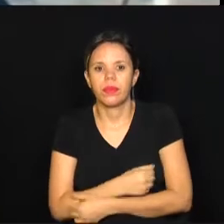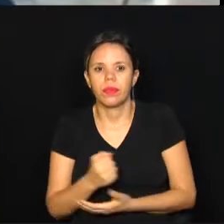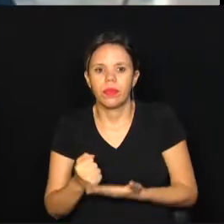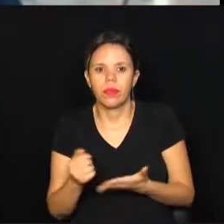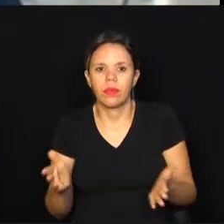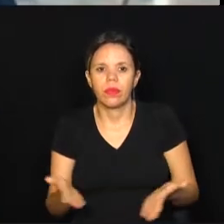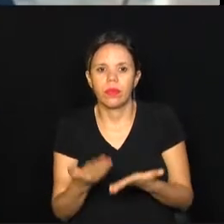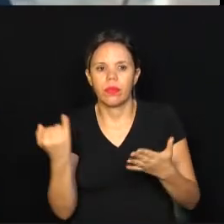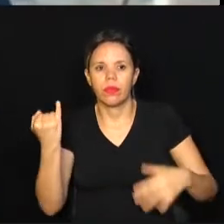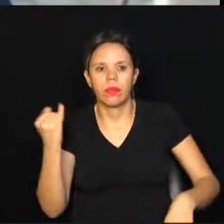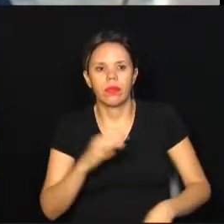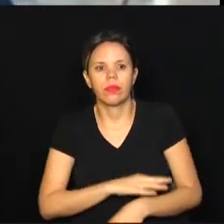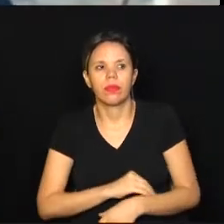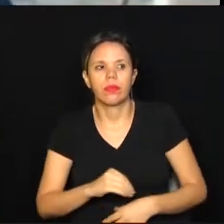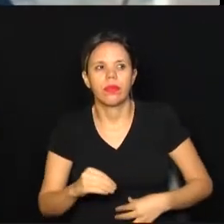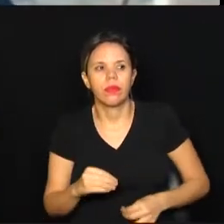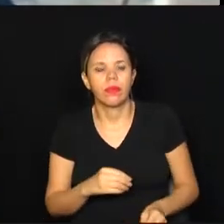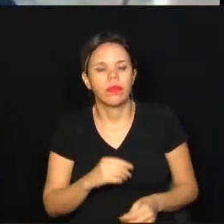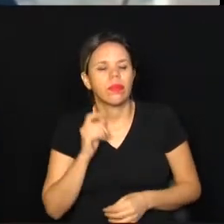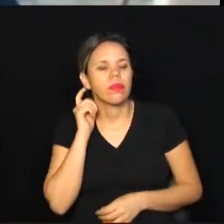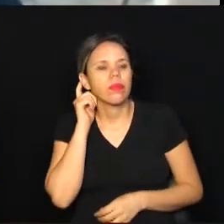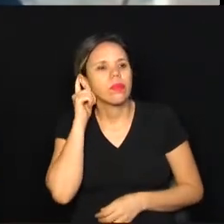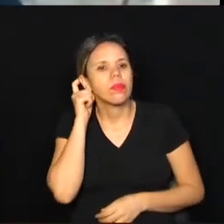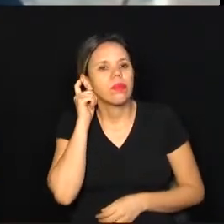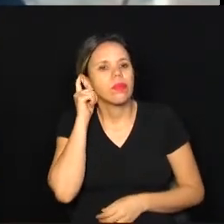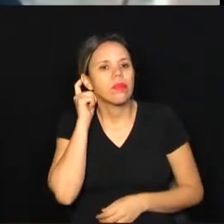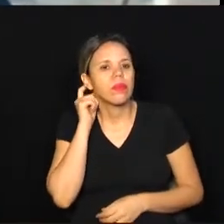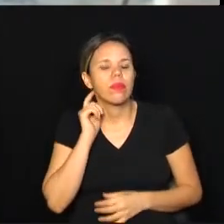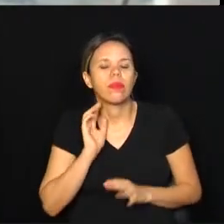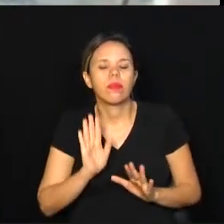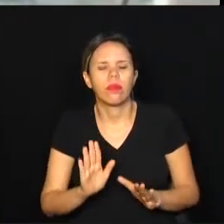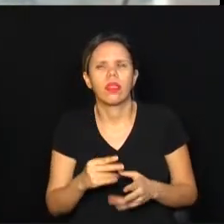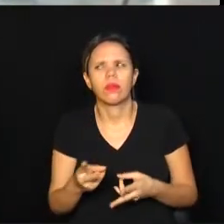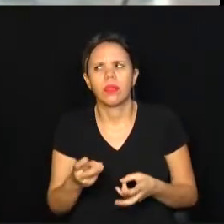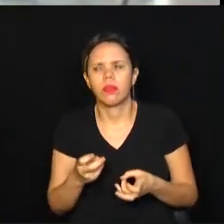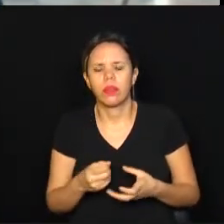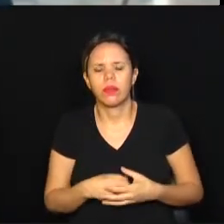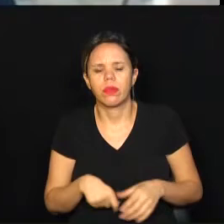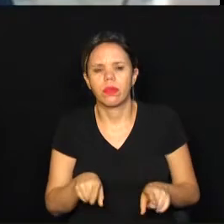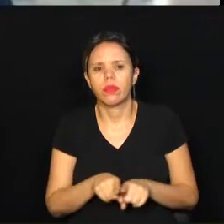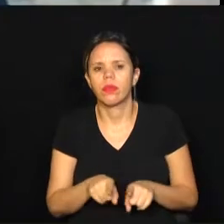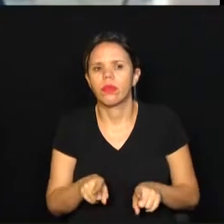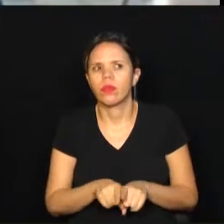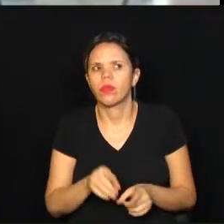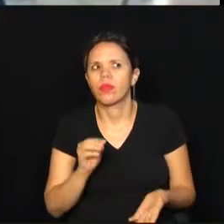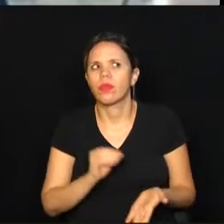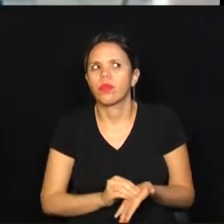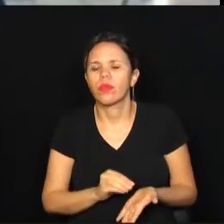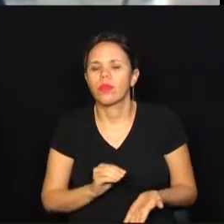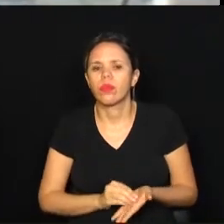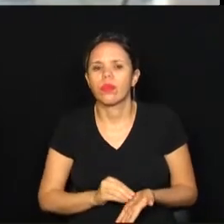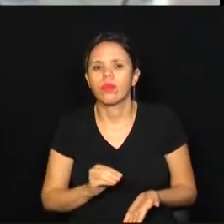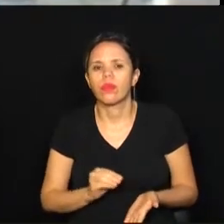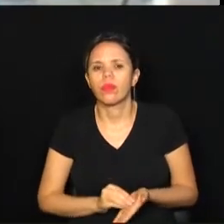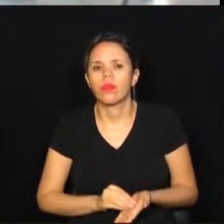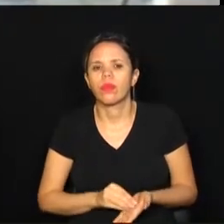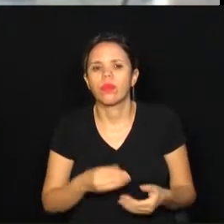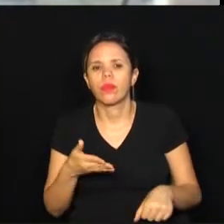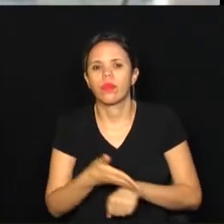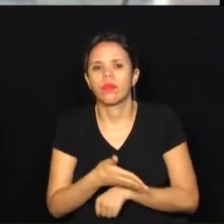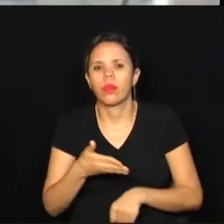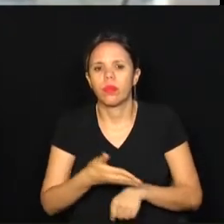contribuições importantíssimas. Agora, nós percebemos também a ausência de